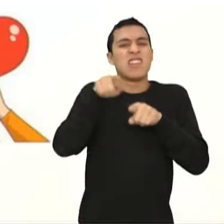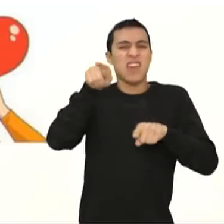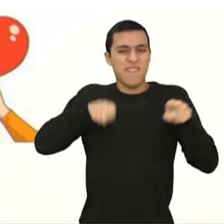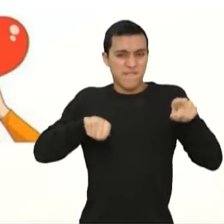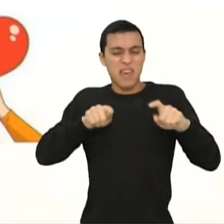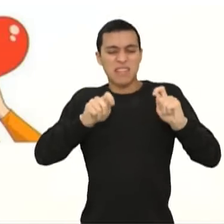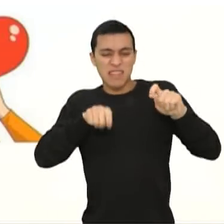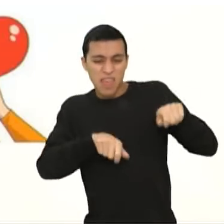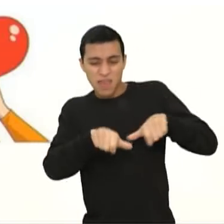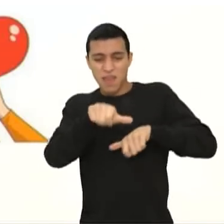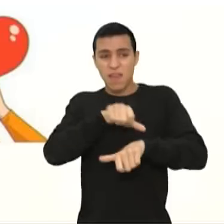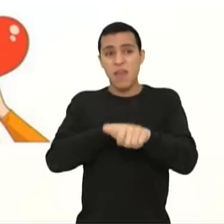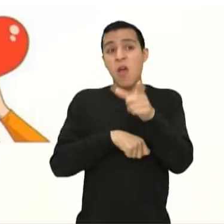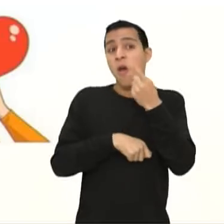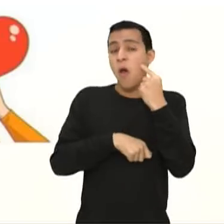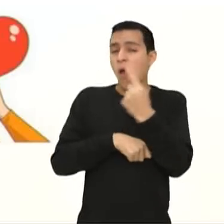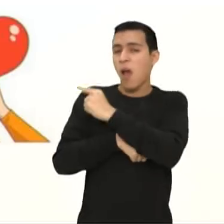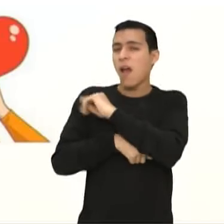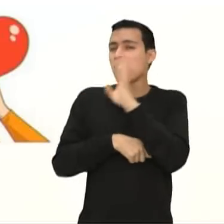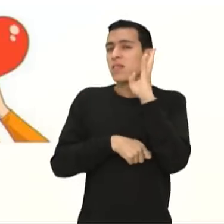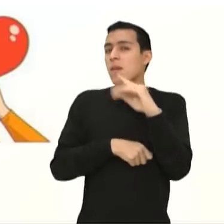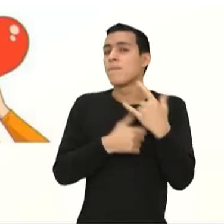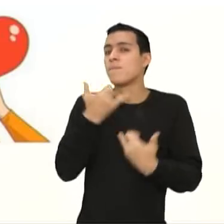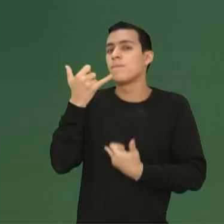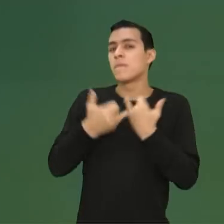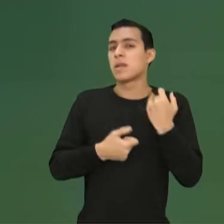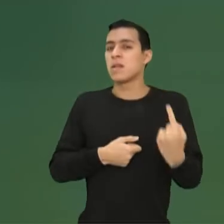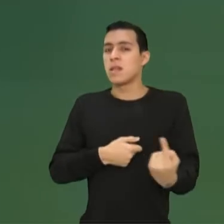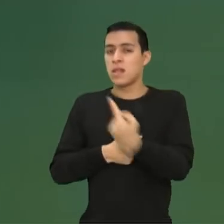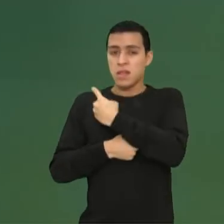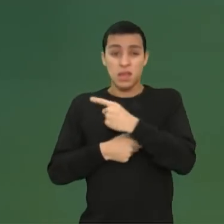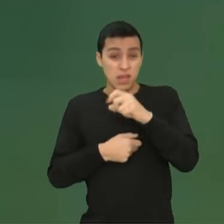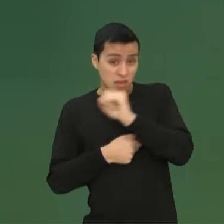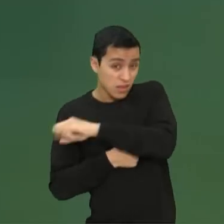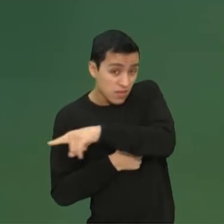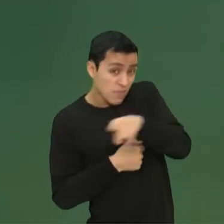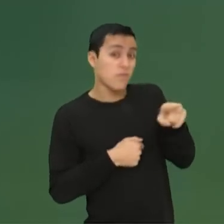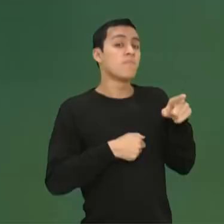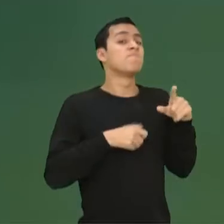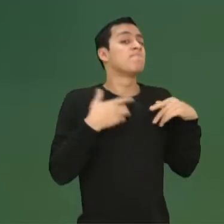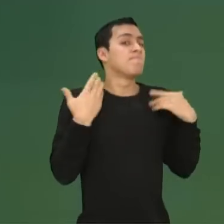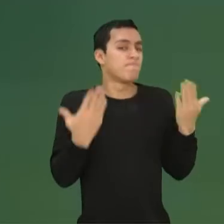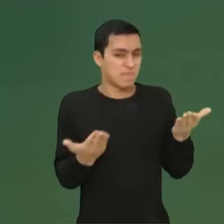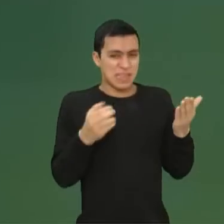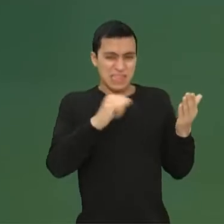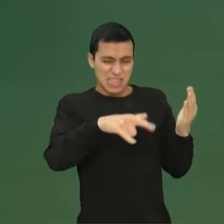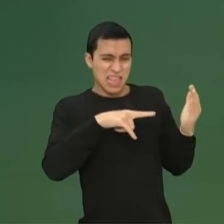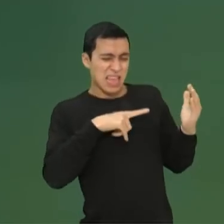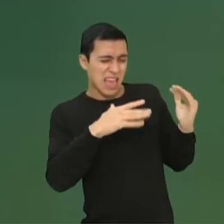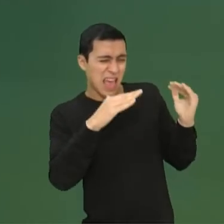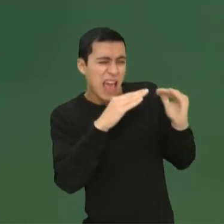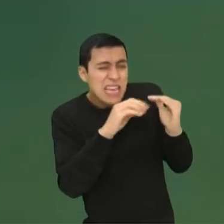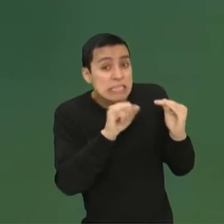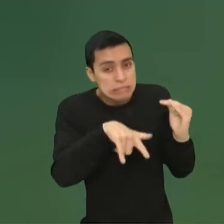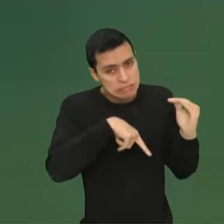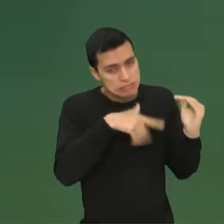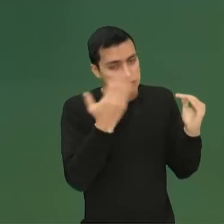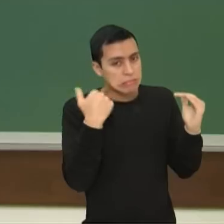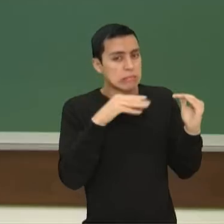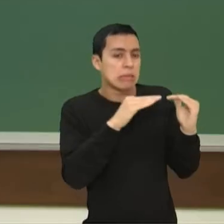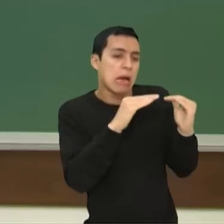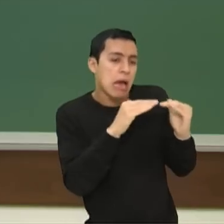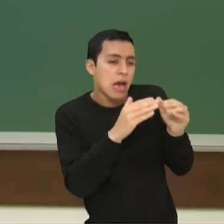variável. Olha que legal essa brincadeira. Se vocês tivessem garrafas em casa com